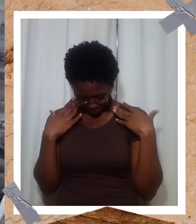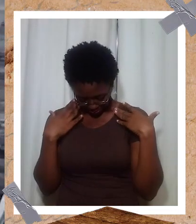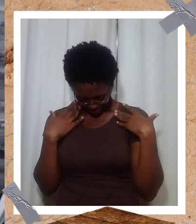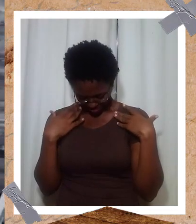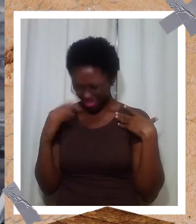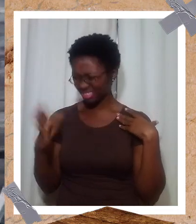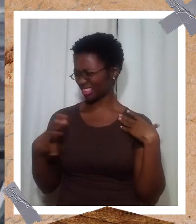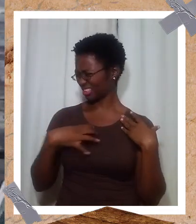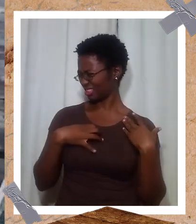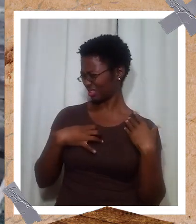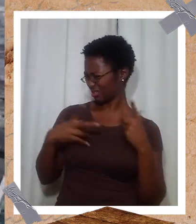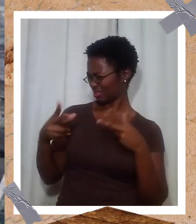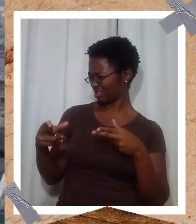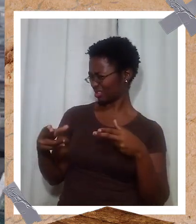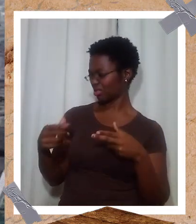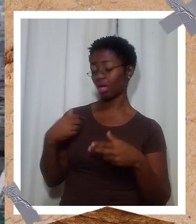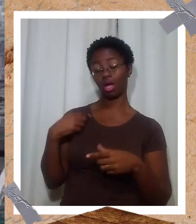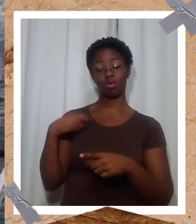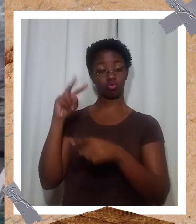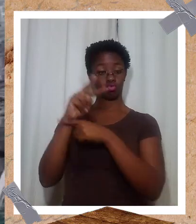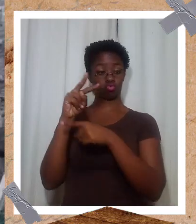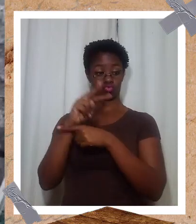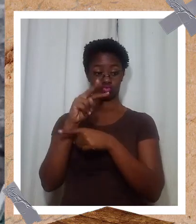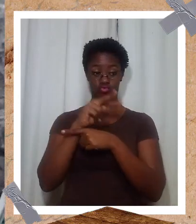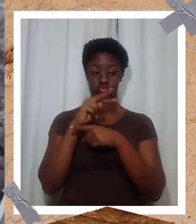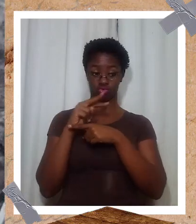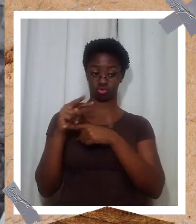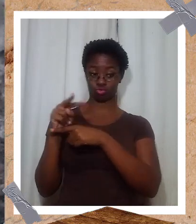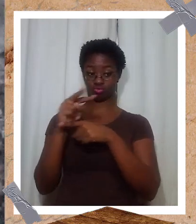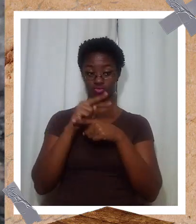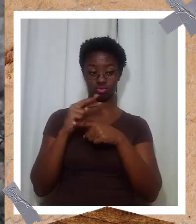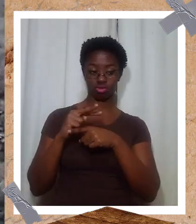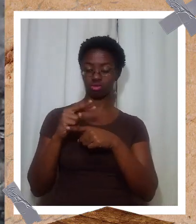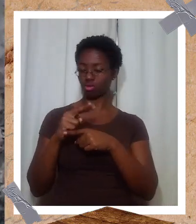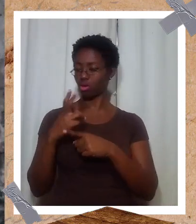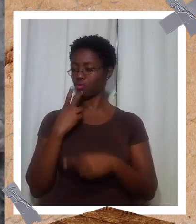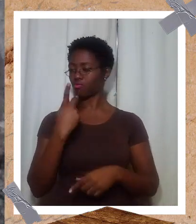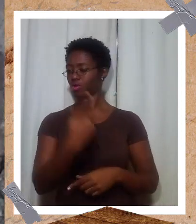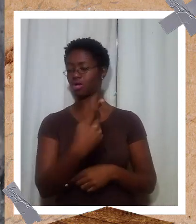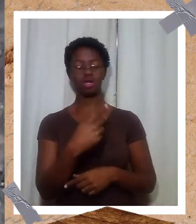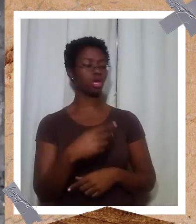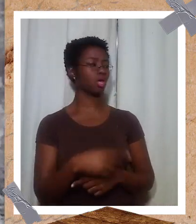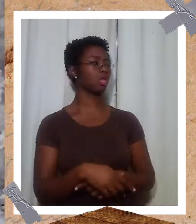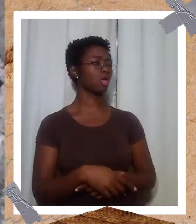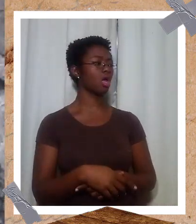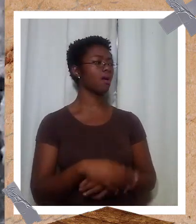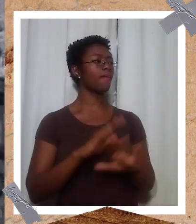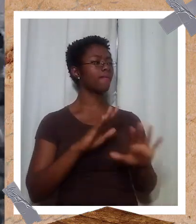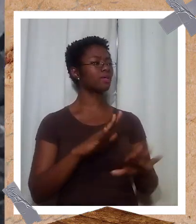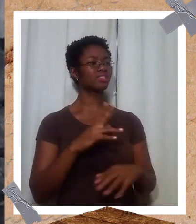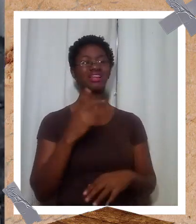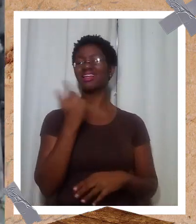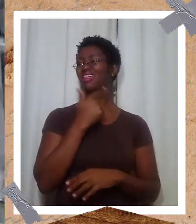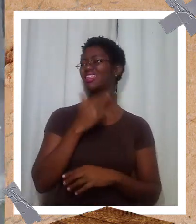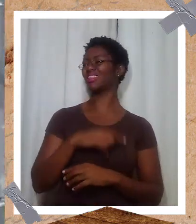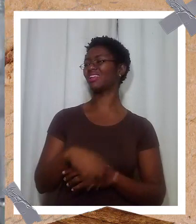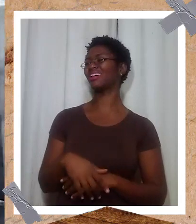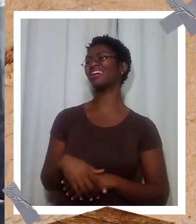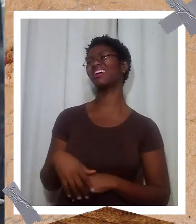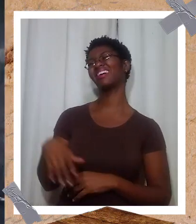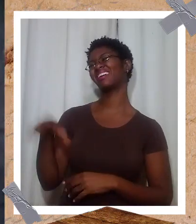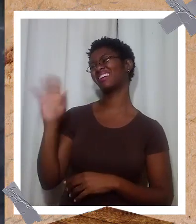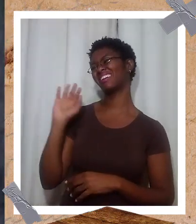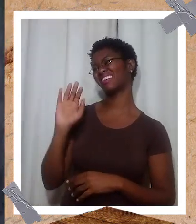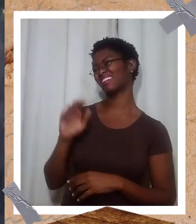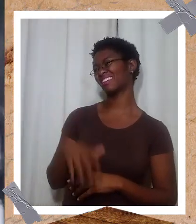Quando desabafei com o zelador da vila sobre o que os moradores da favela faziam comigo, ele sorriu e soltou. É assim mesmo. O dia que você colocar